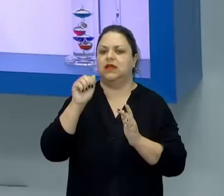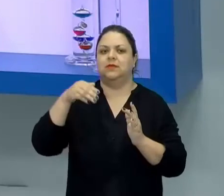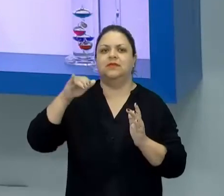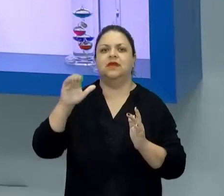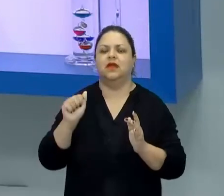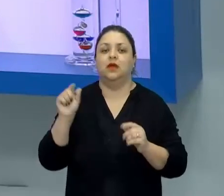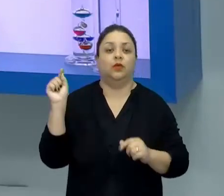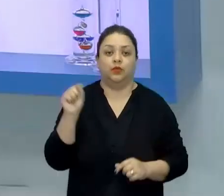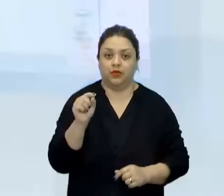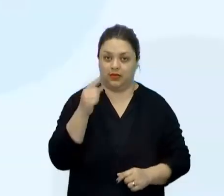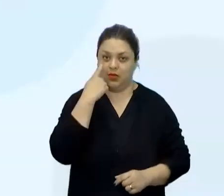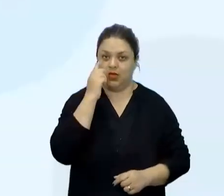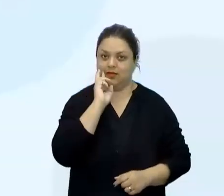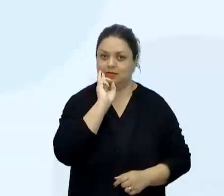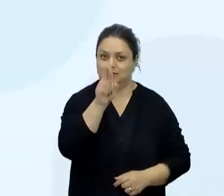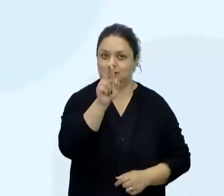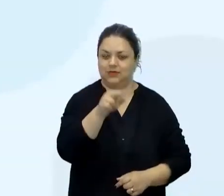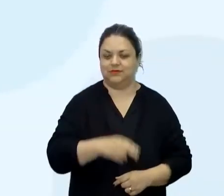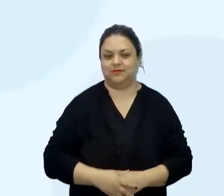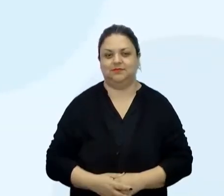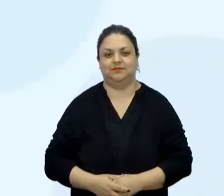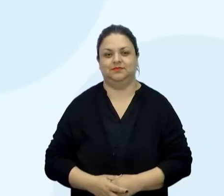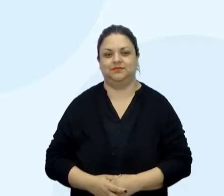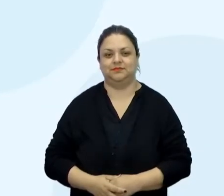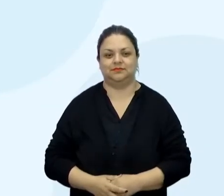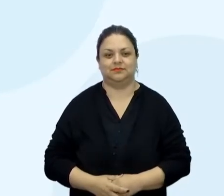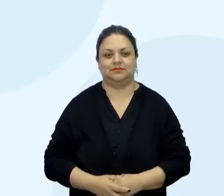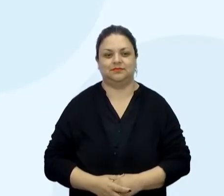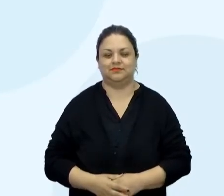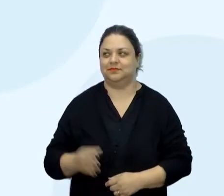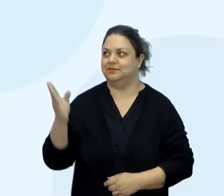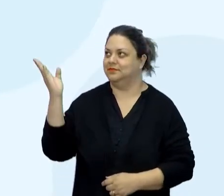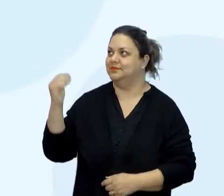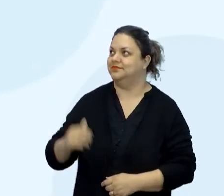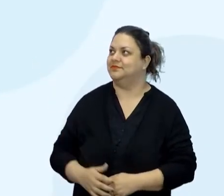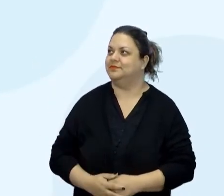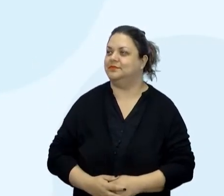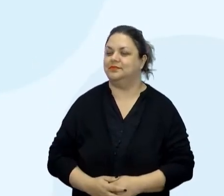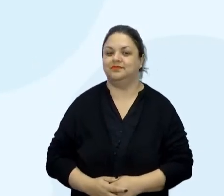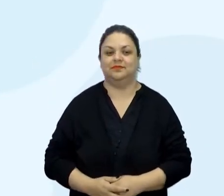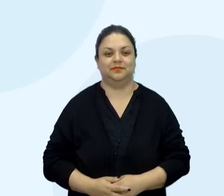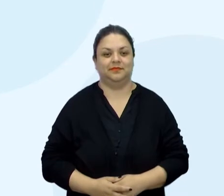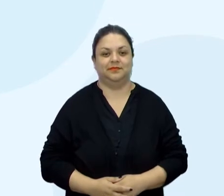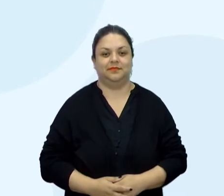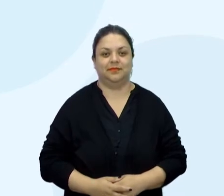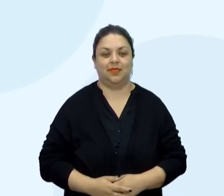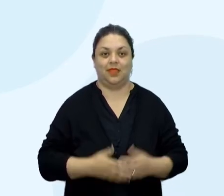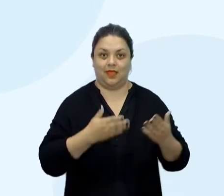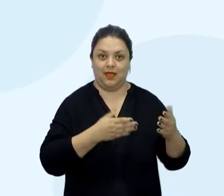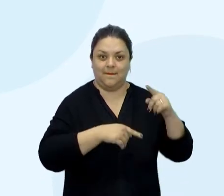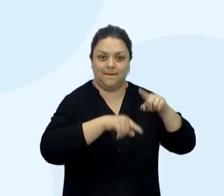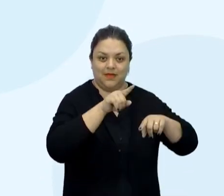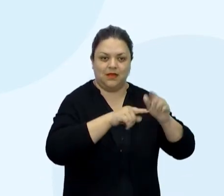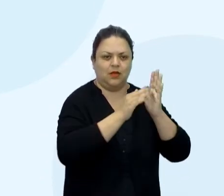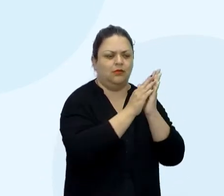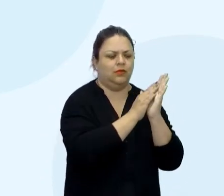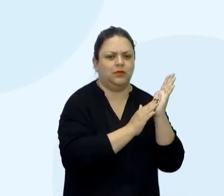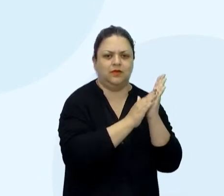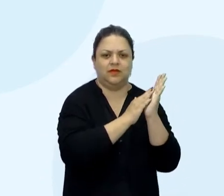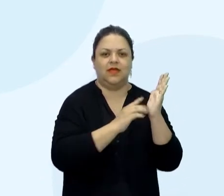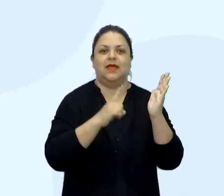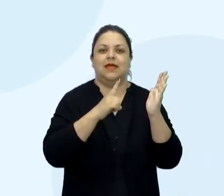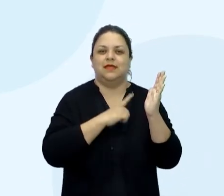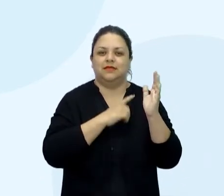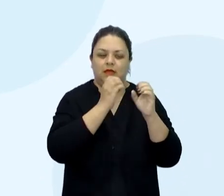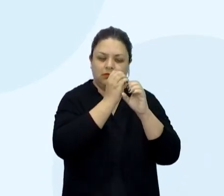uma olhadinha aí, vamos conferir a nossa resposta. Então, um material poroso apresenta uma estrutura que tem aí